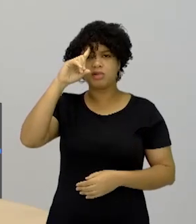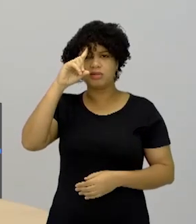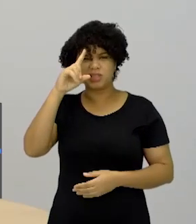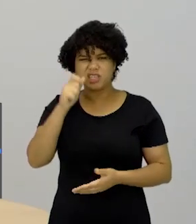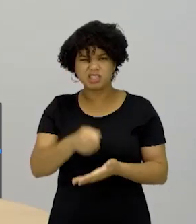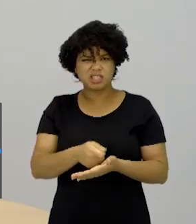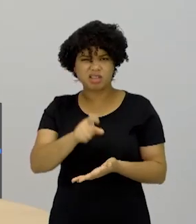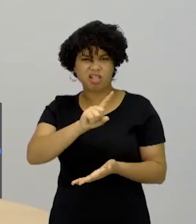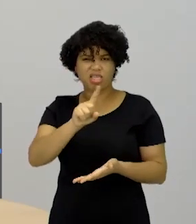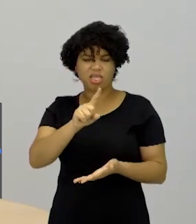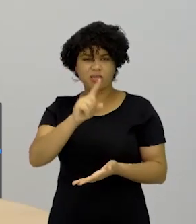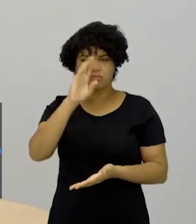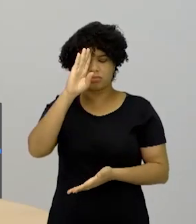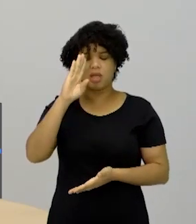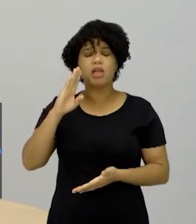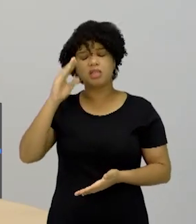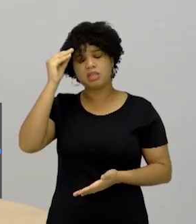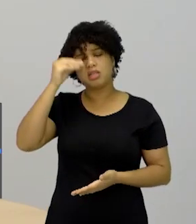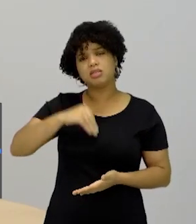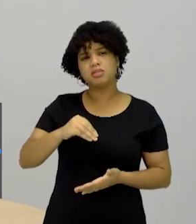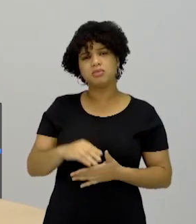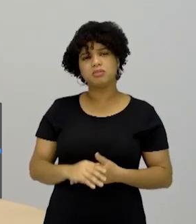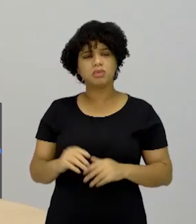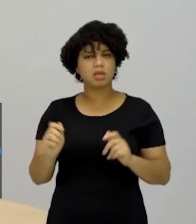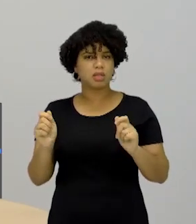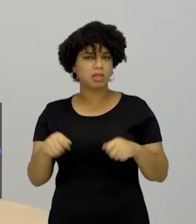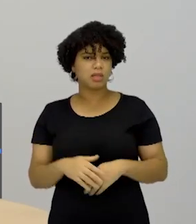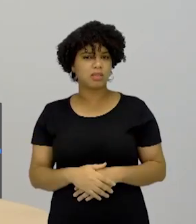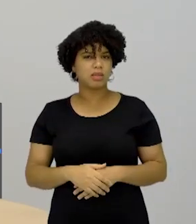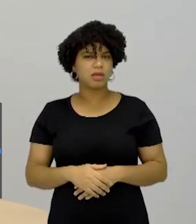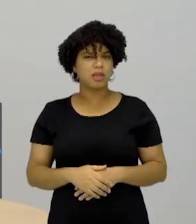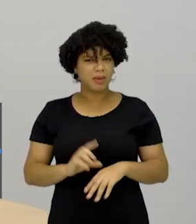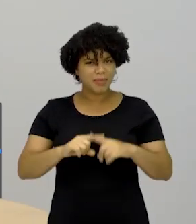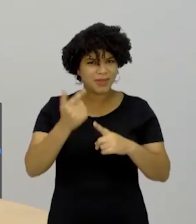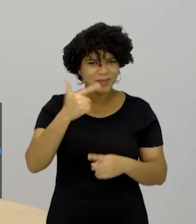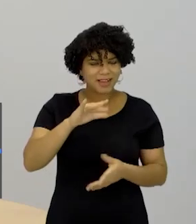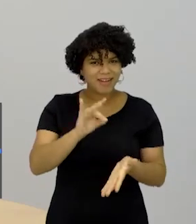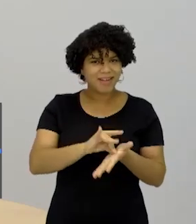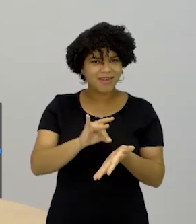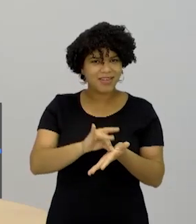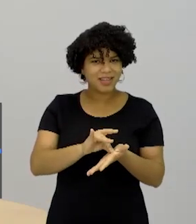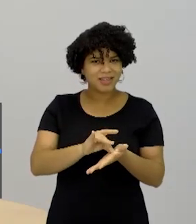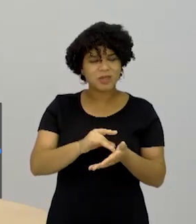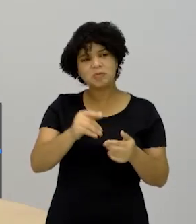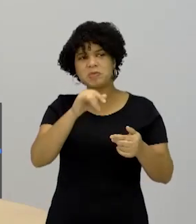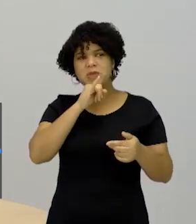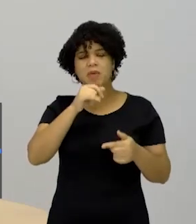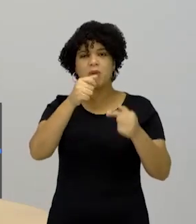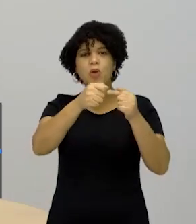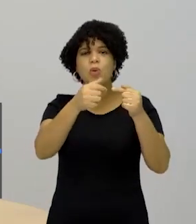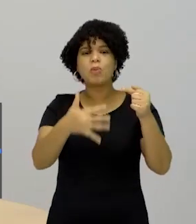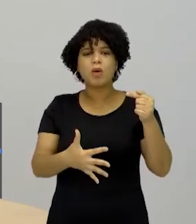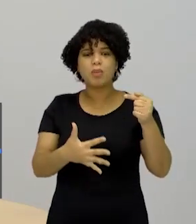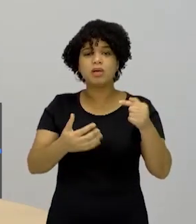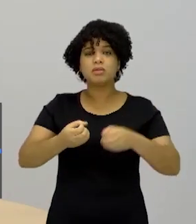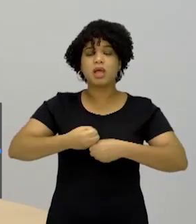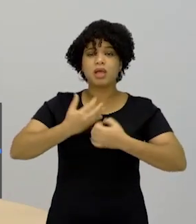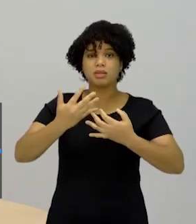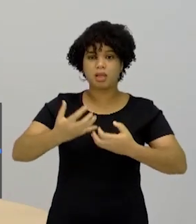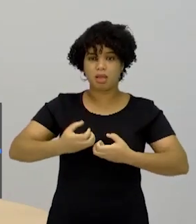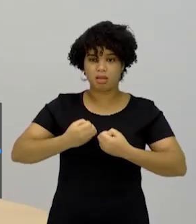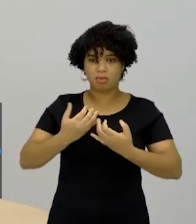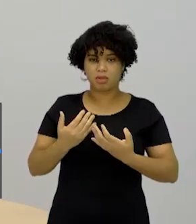contas das redes sociais e solicitar aos mecanismos de busca e pesquisa, como o Google, por exemplo, que os dados que